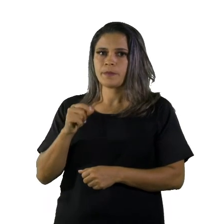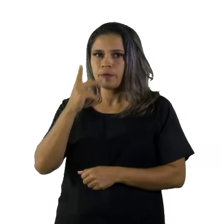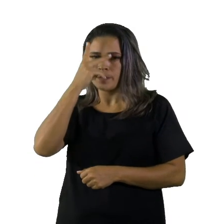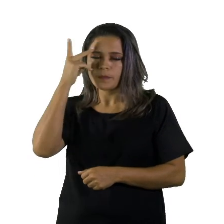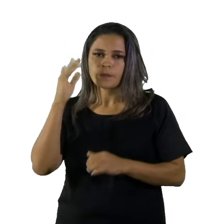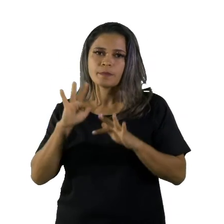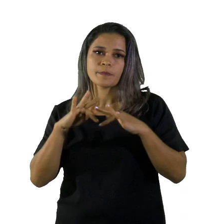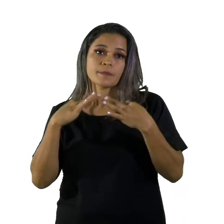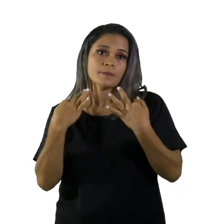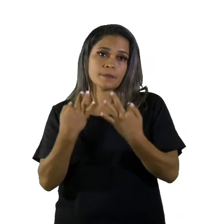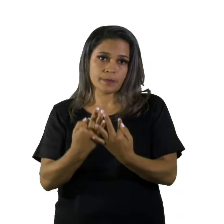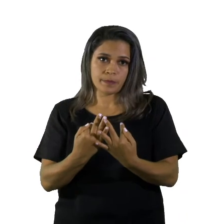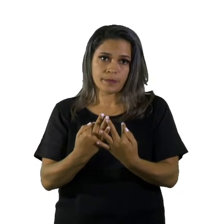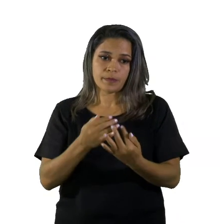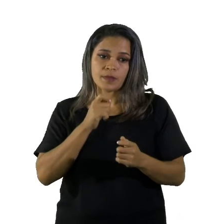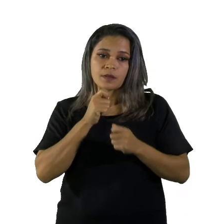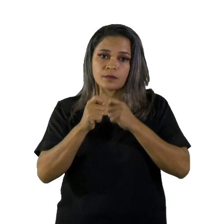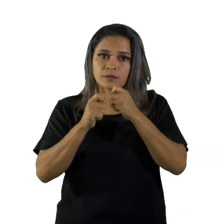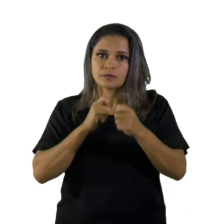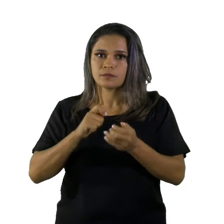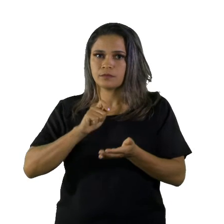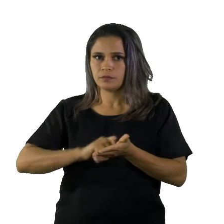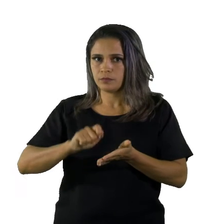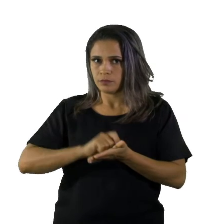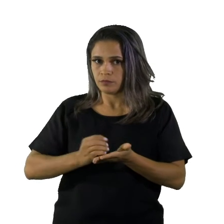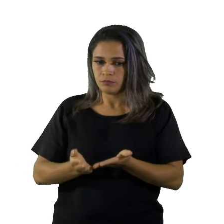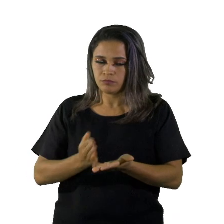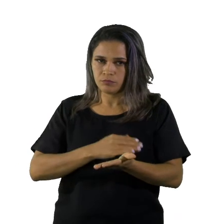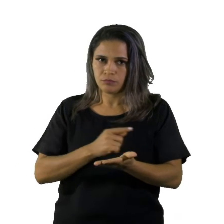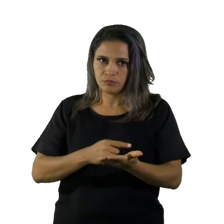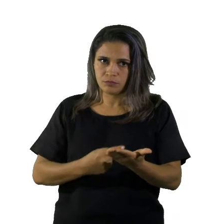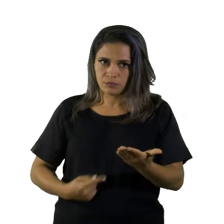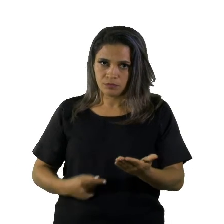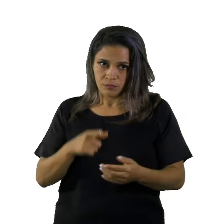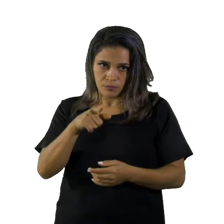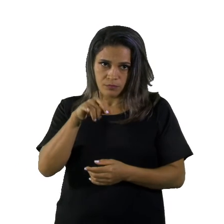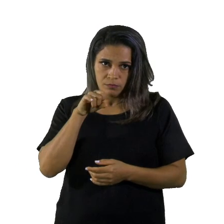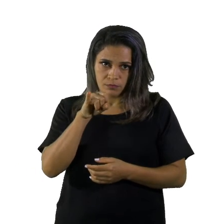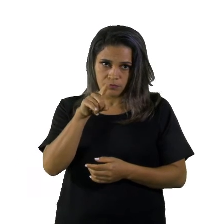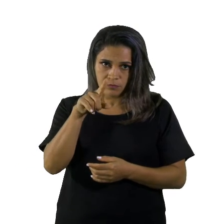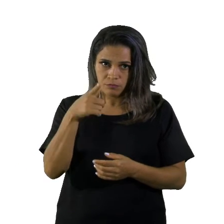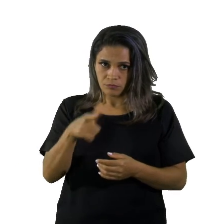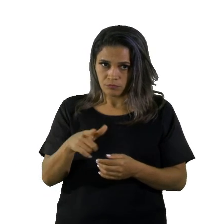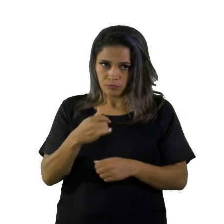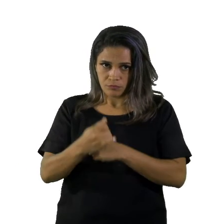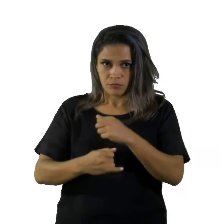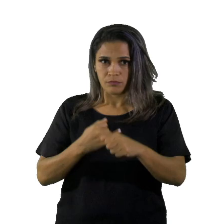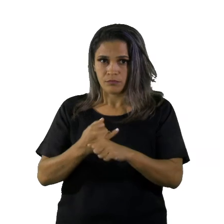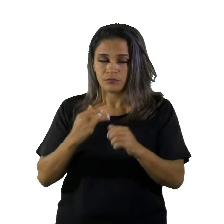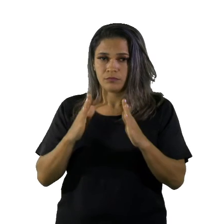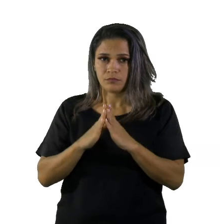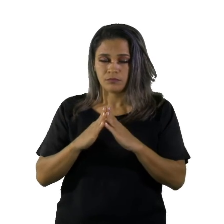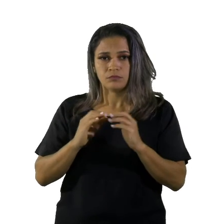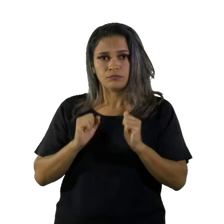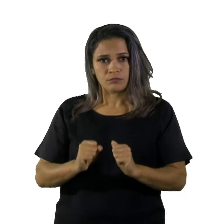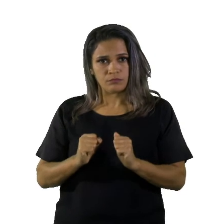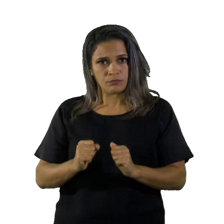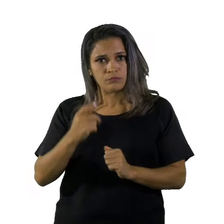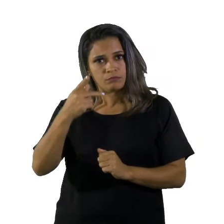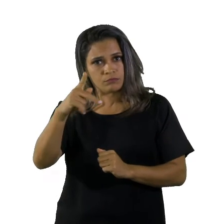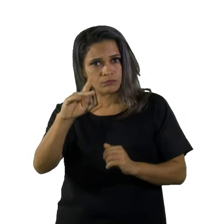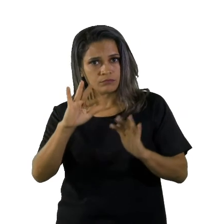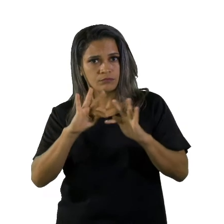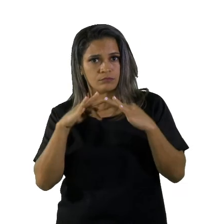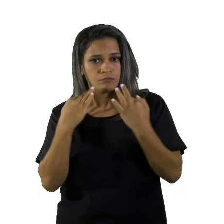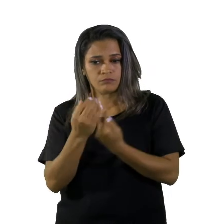família e faça a entrevista no caderno. Se você não tem internet em casa, você pode fazer com alguém da sua